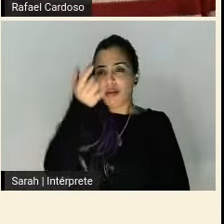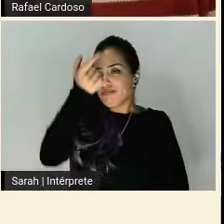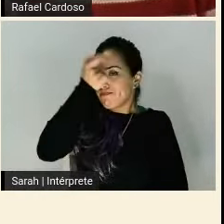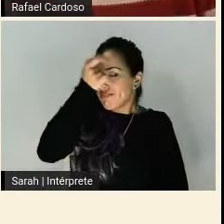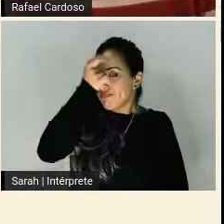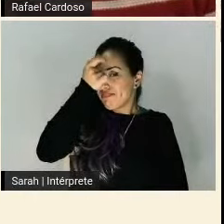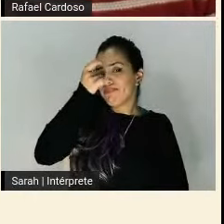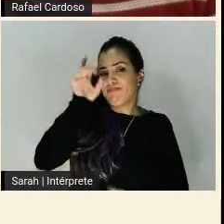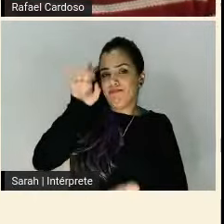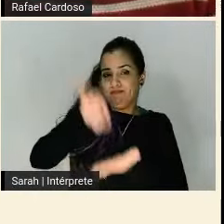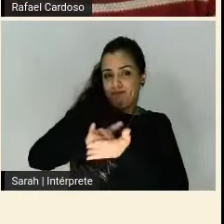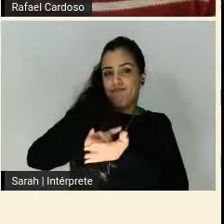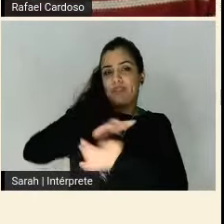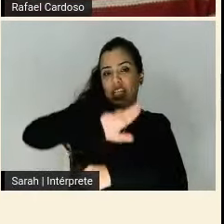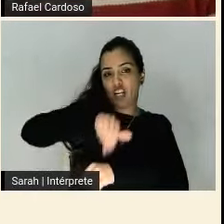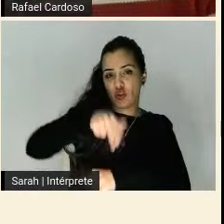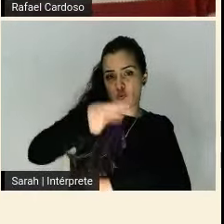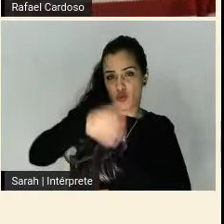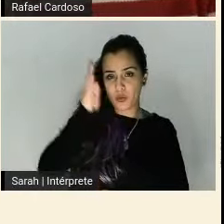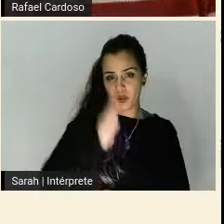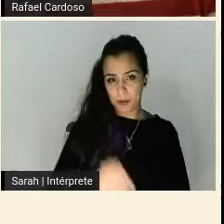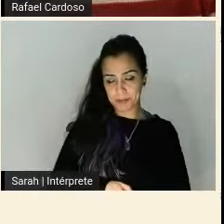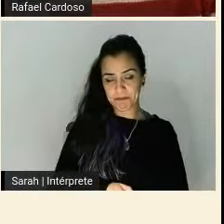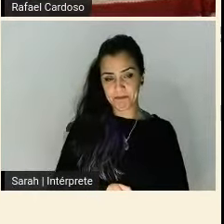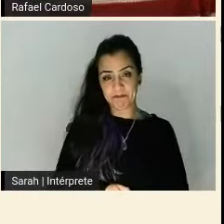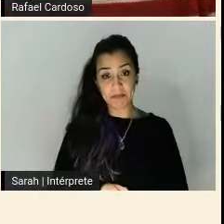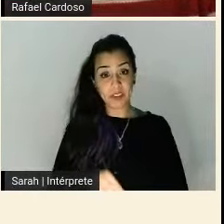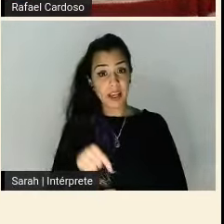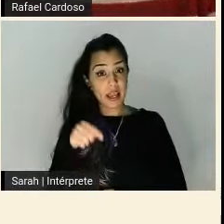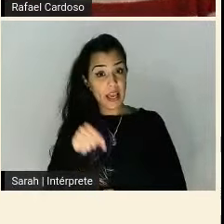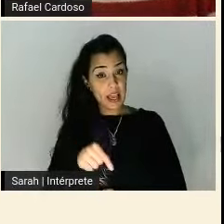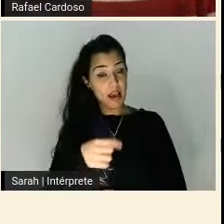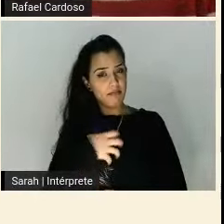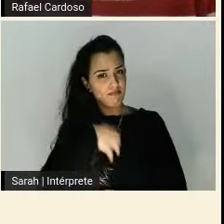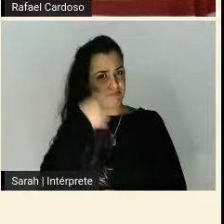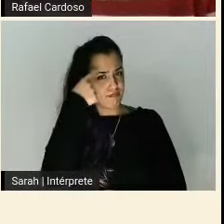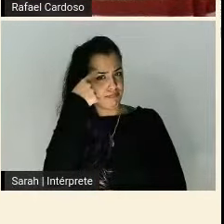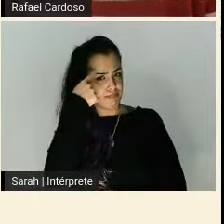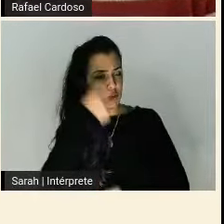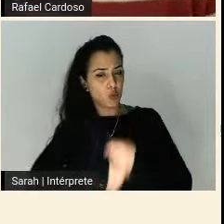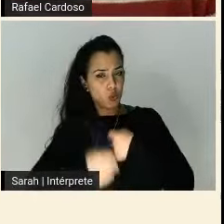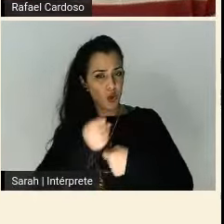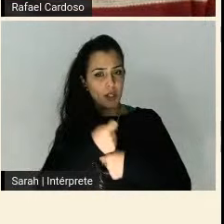O sentido político dessa postura, em 1945, era claro.